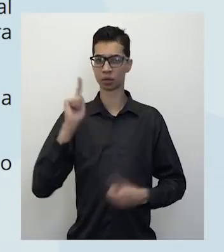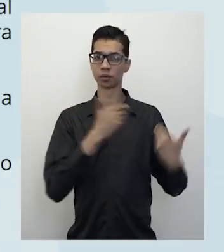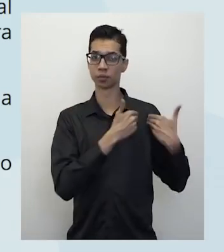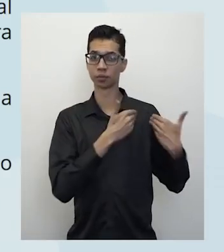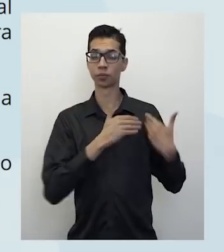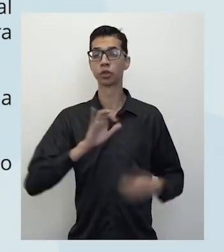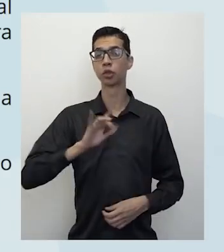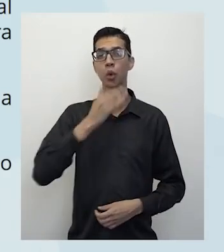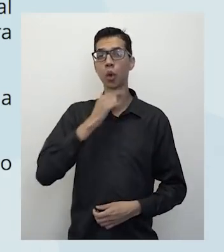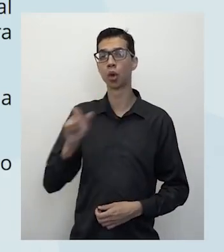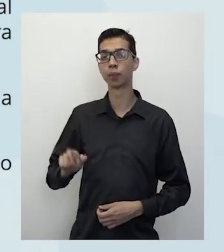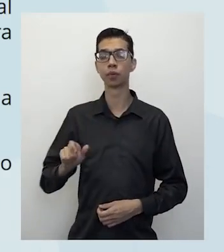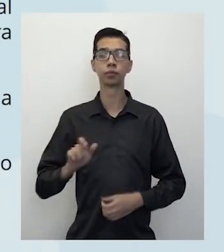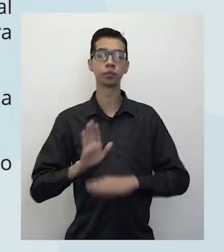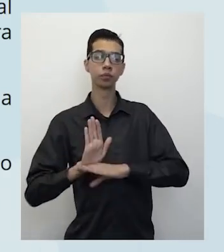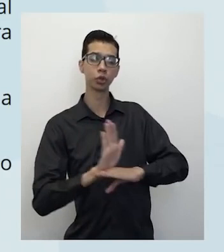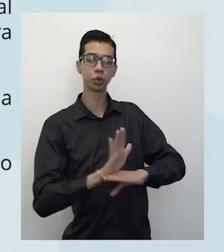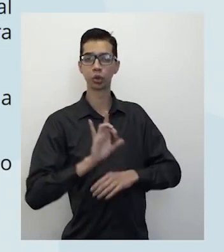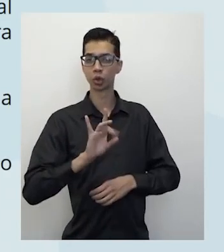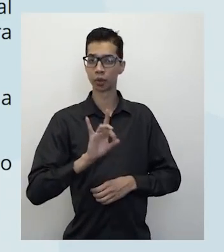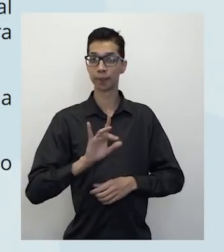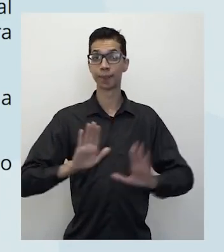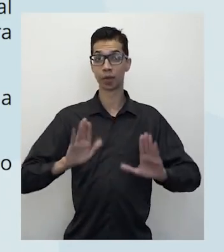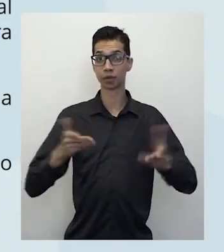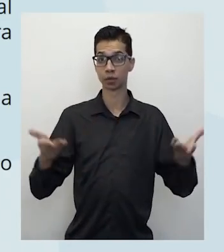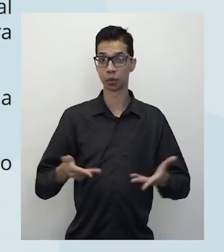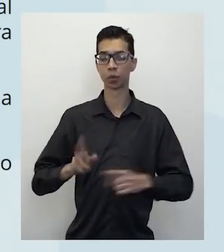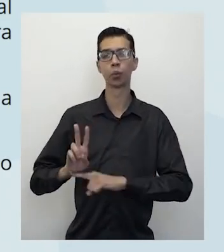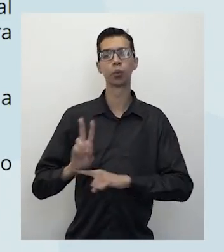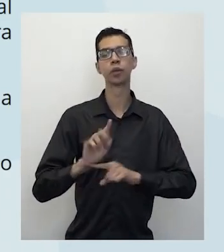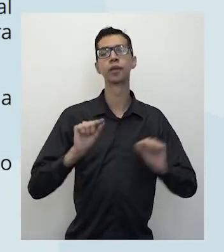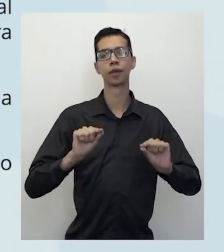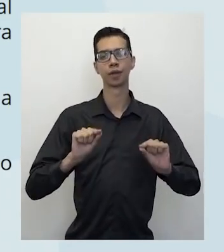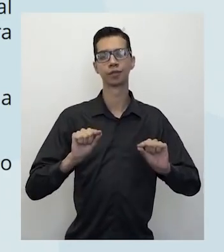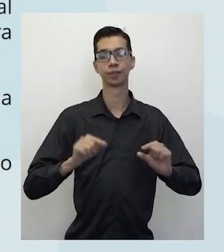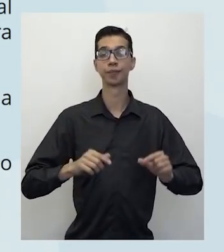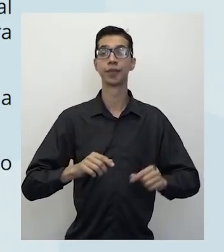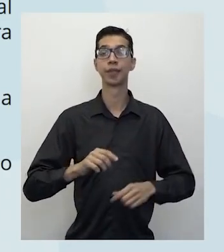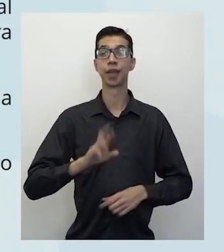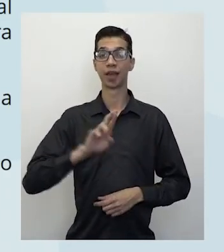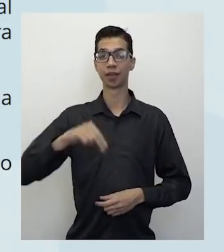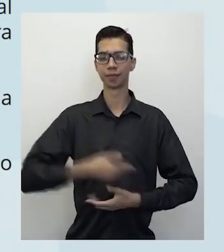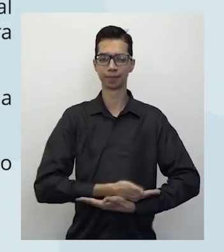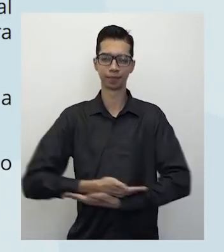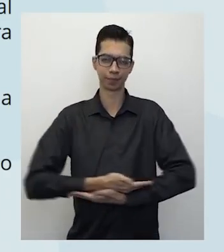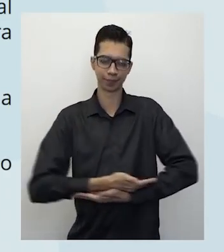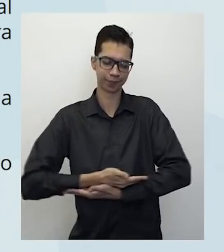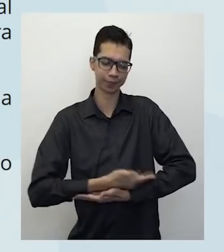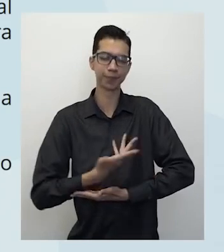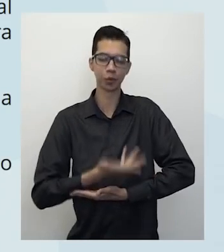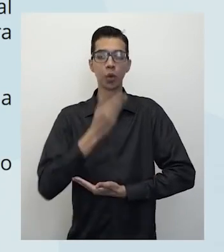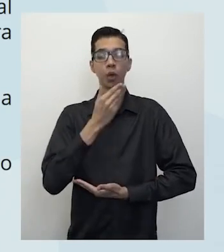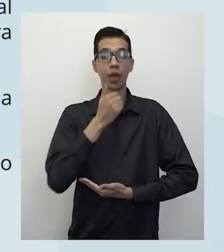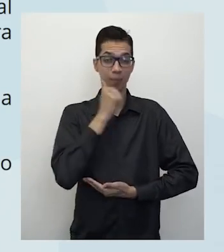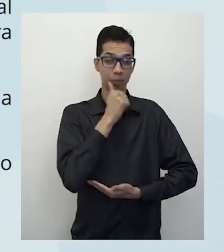apenas como coadjuvante, agora voltava-se a cuidar do recém-nascido. E lá estava ele, cortar o pão, ferver